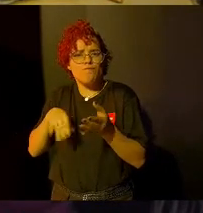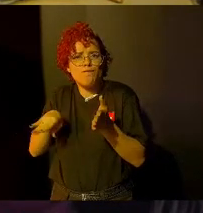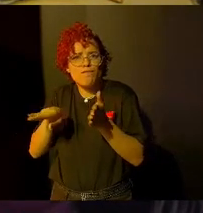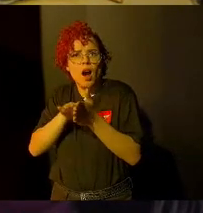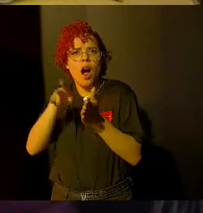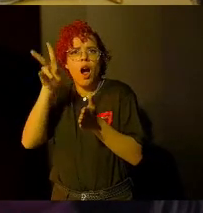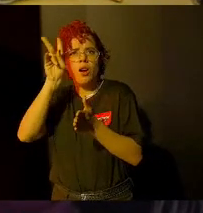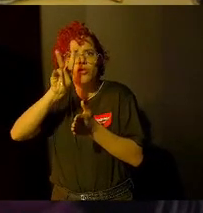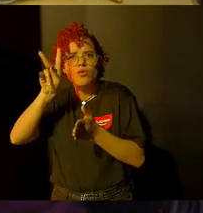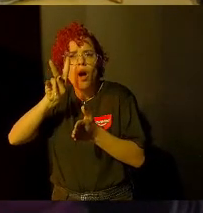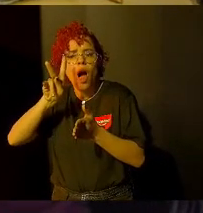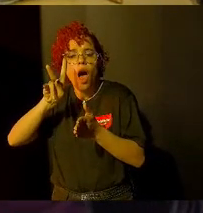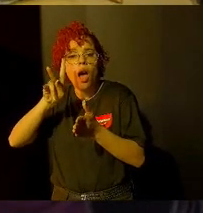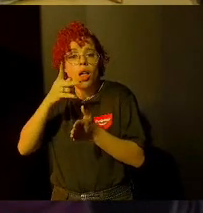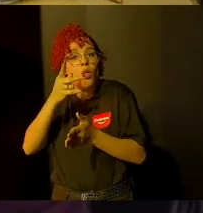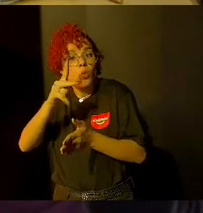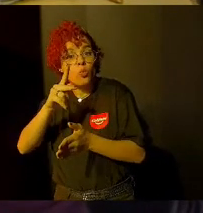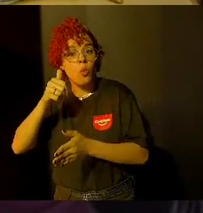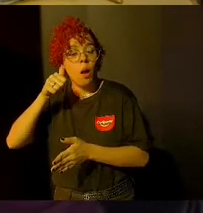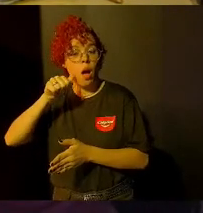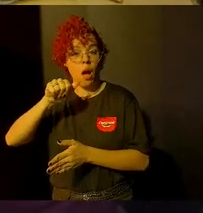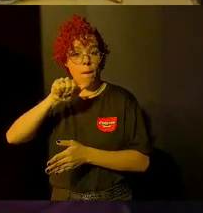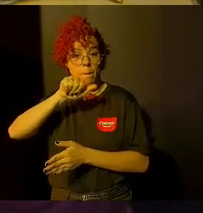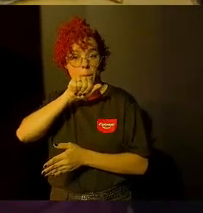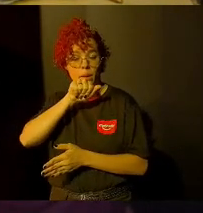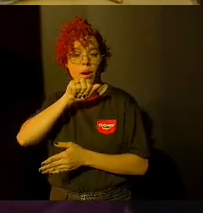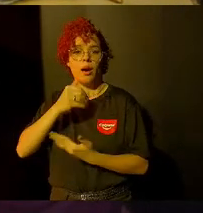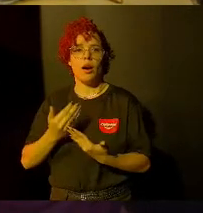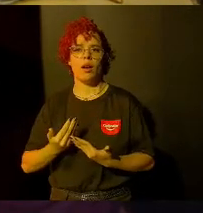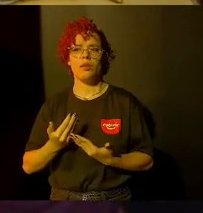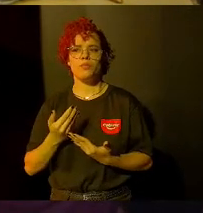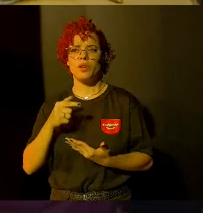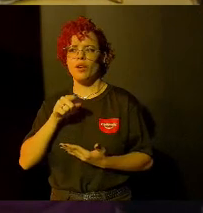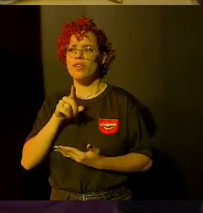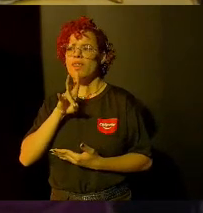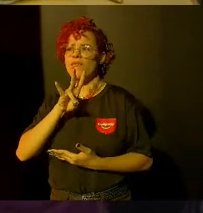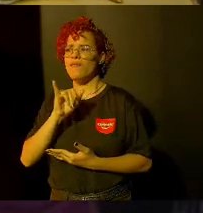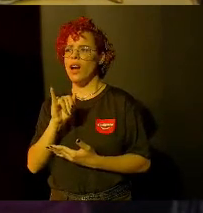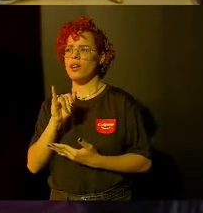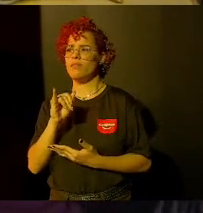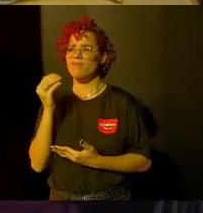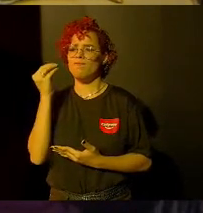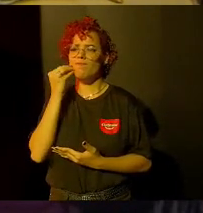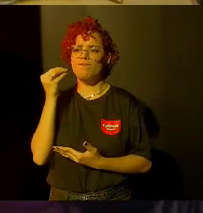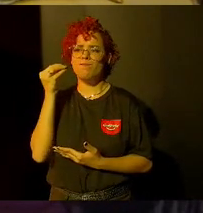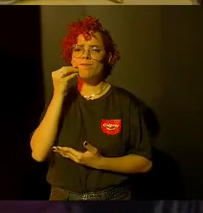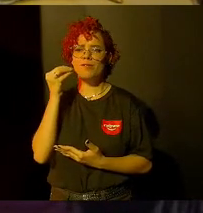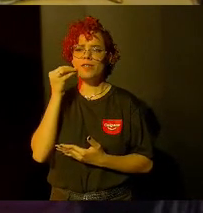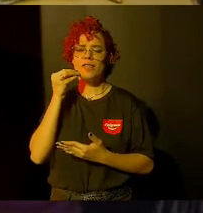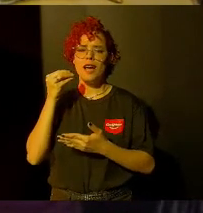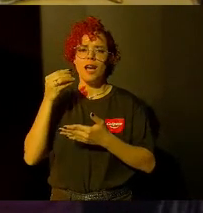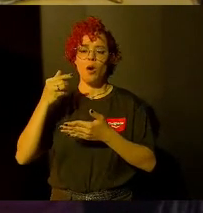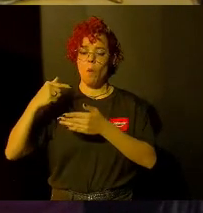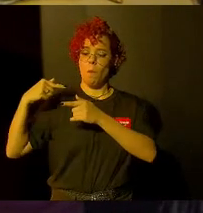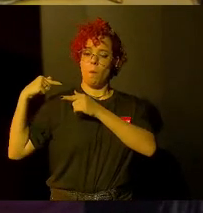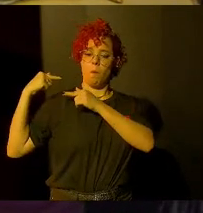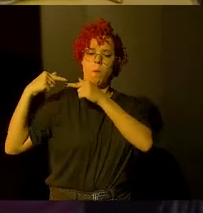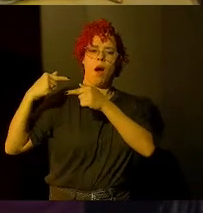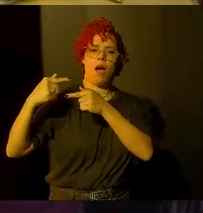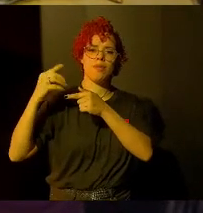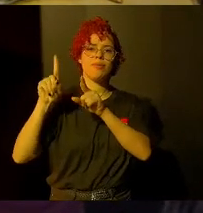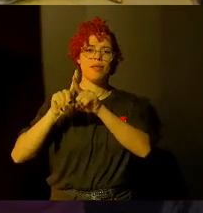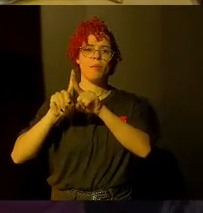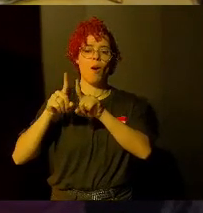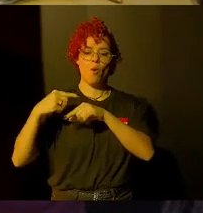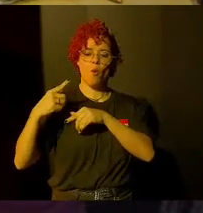da sua mãe e você mesmo né Vai tentar se tornar essa ancestral dela e como é que ela chega até aqui